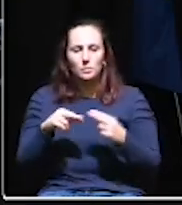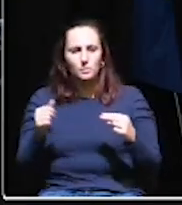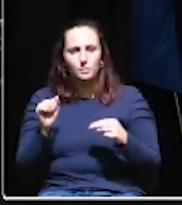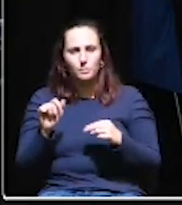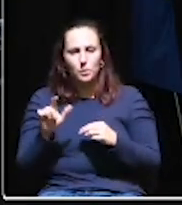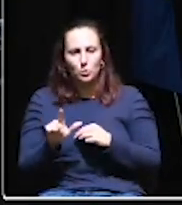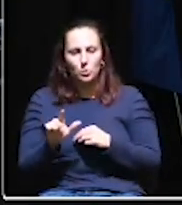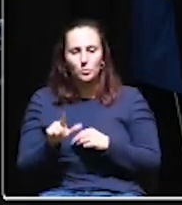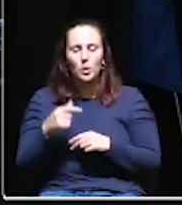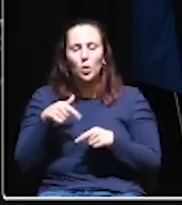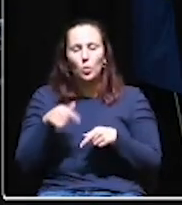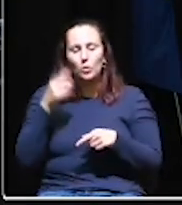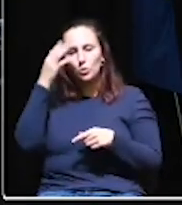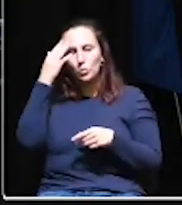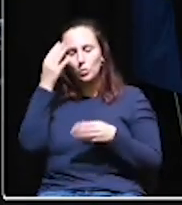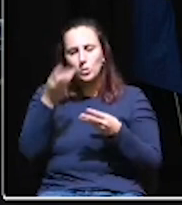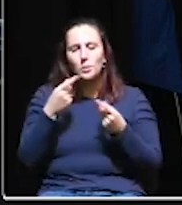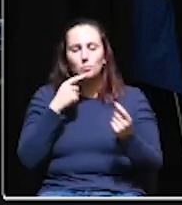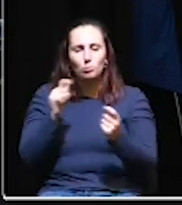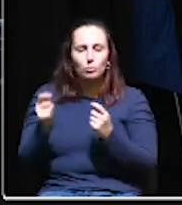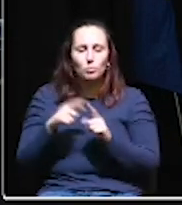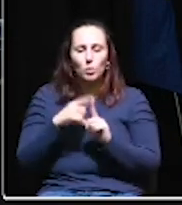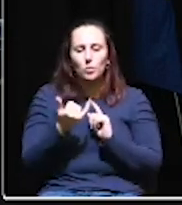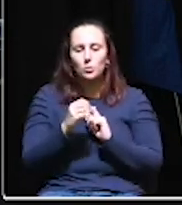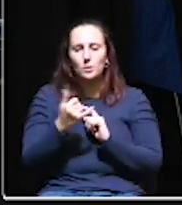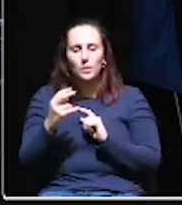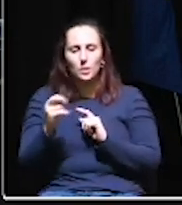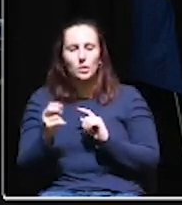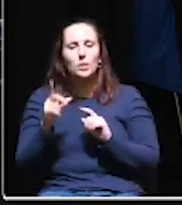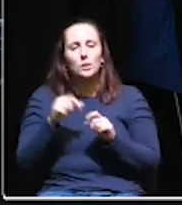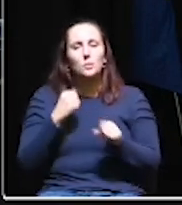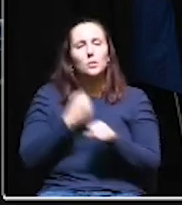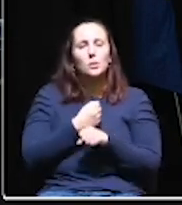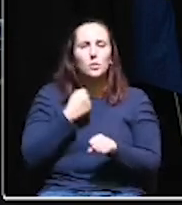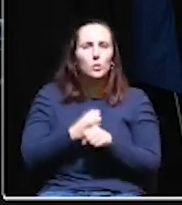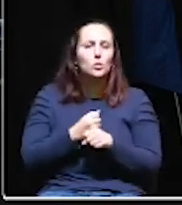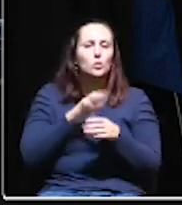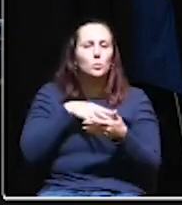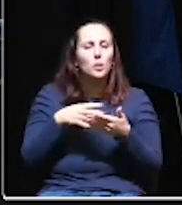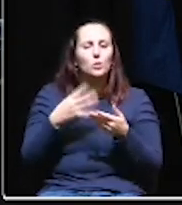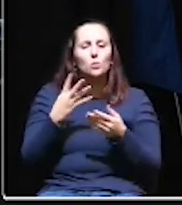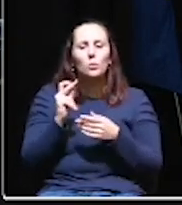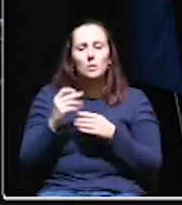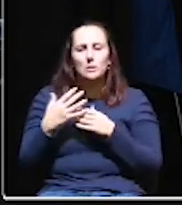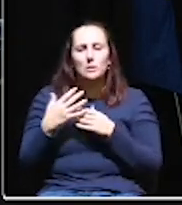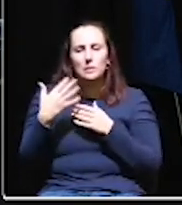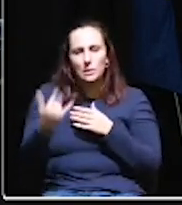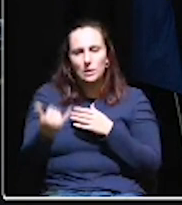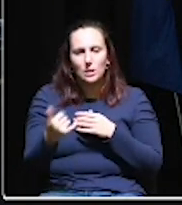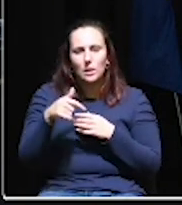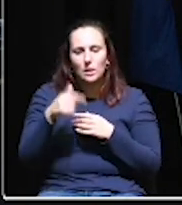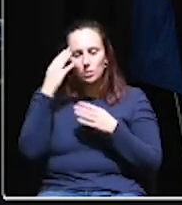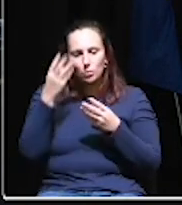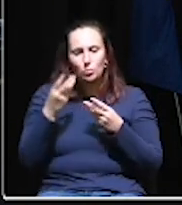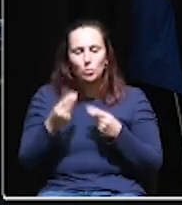Estamos hoje a discutir o Orçamento de Lisboa para 2023 e as grandes opções do plano para os próximos 4 anos. Este é o segundo orçamento da